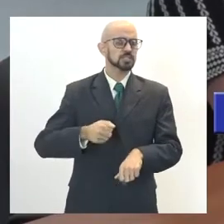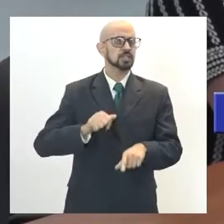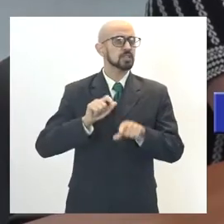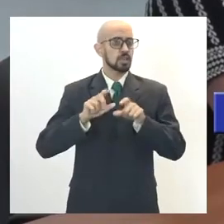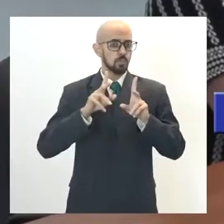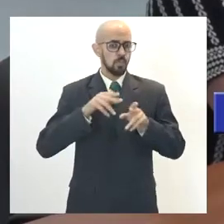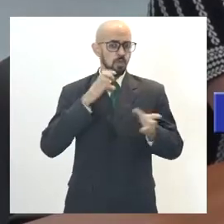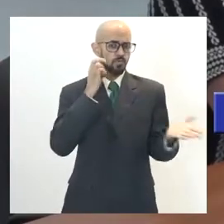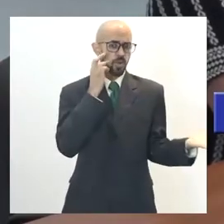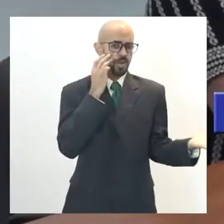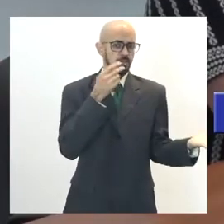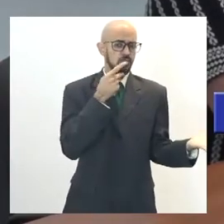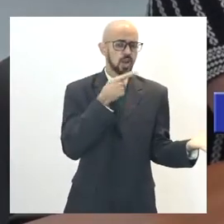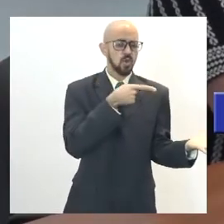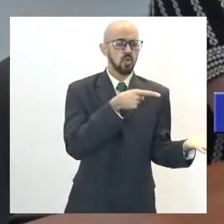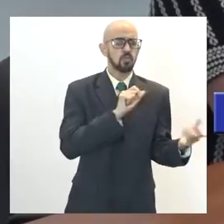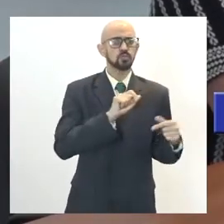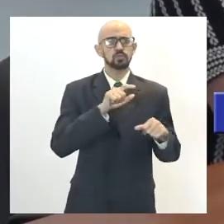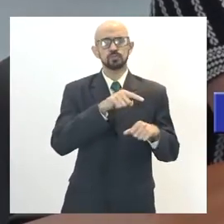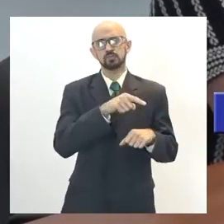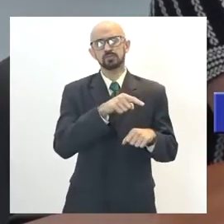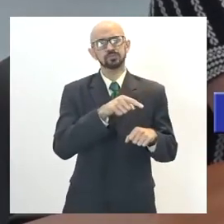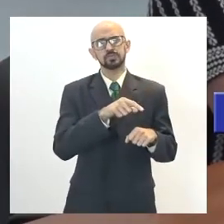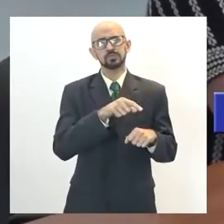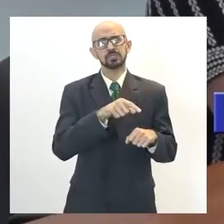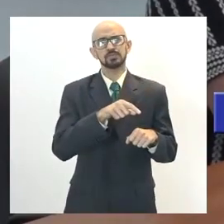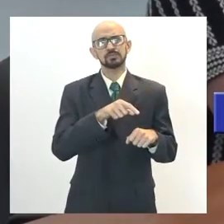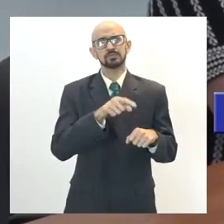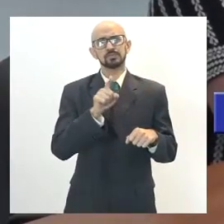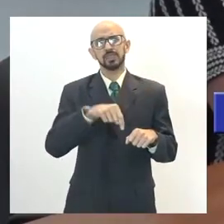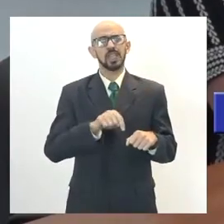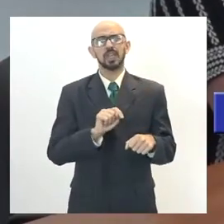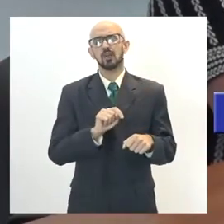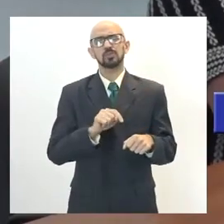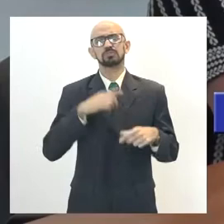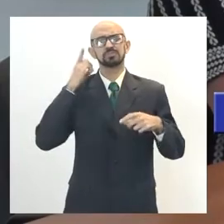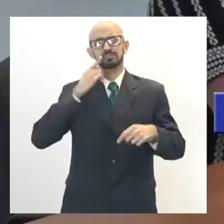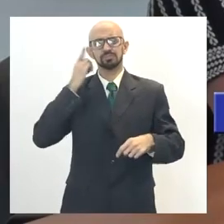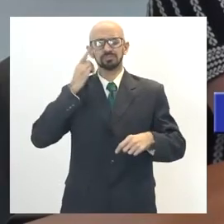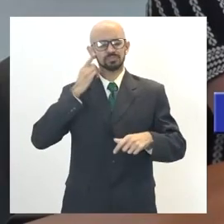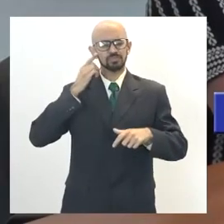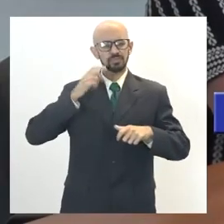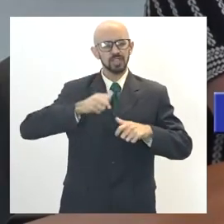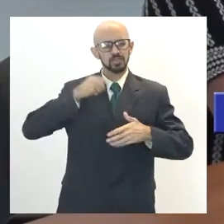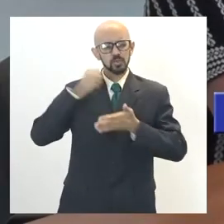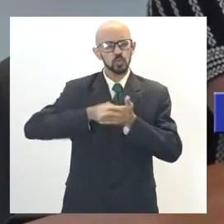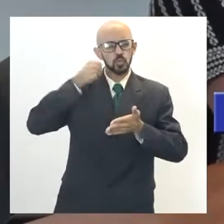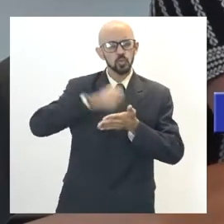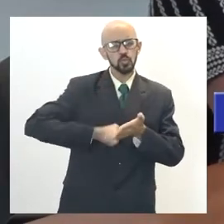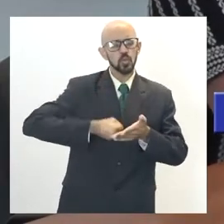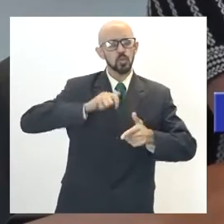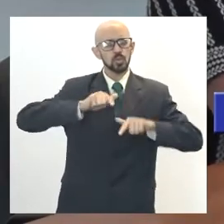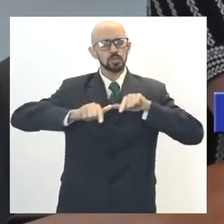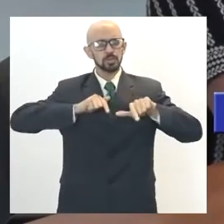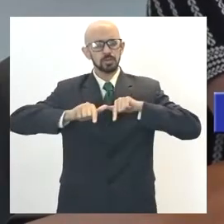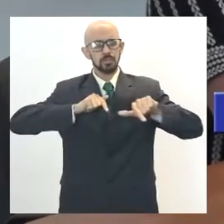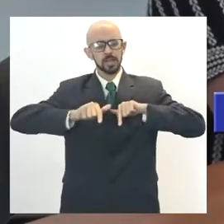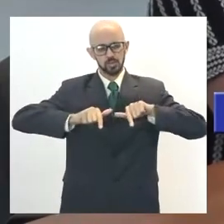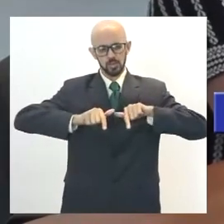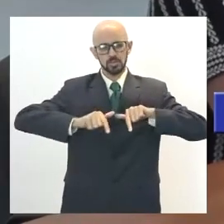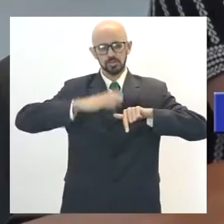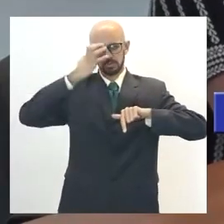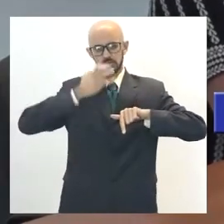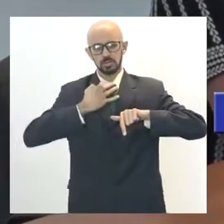Deputado waldeck Carneiro uns daqui um deputado constituinte que atuou de uma forma muito efetiva